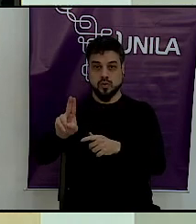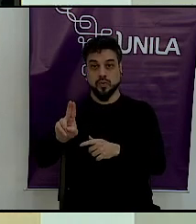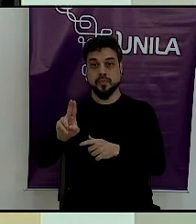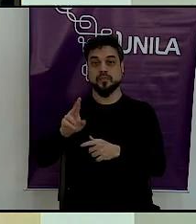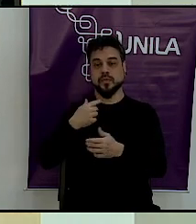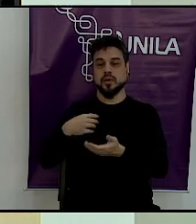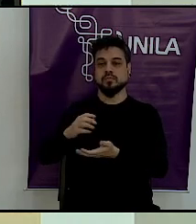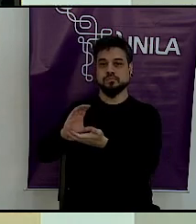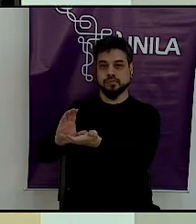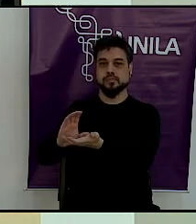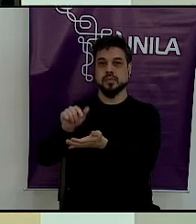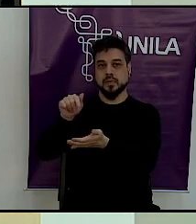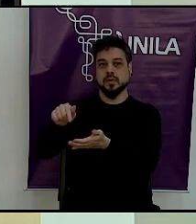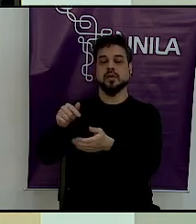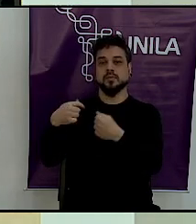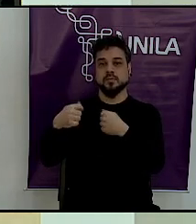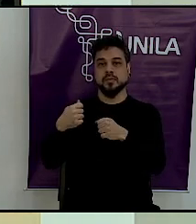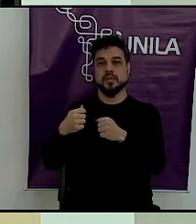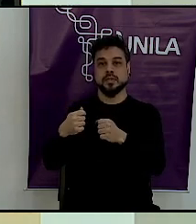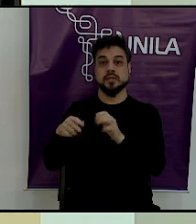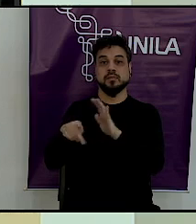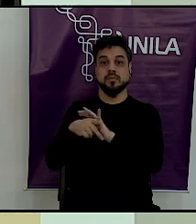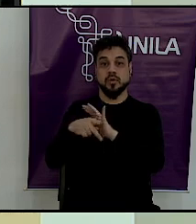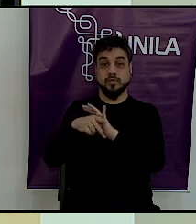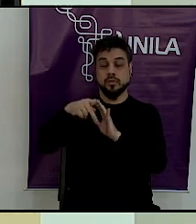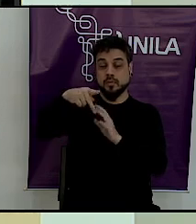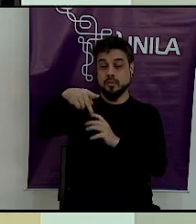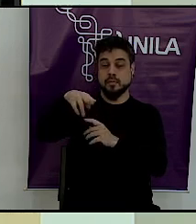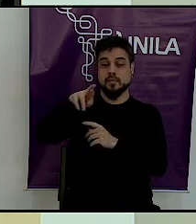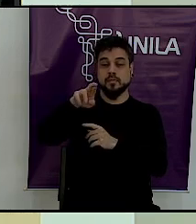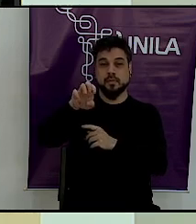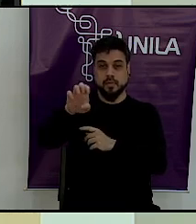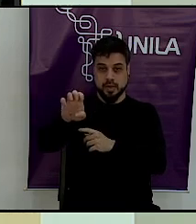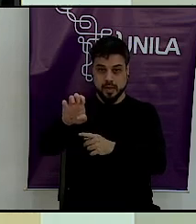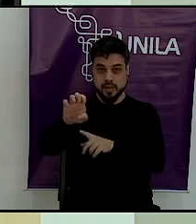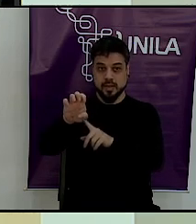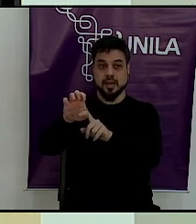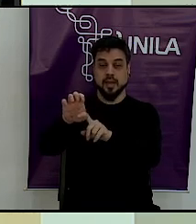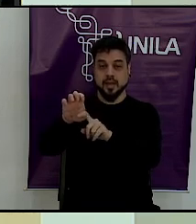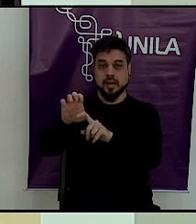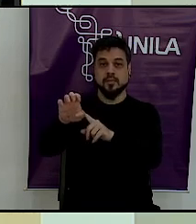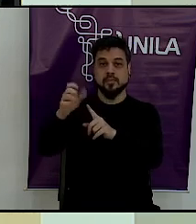precisar também de mais recursos alocados na PRAE para custeio